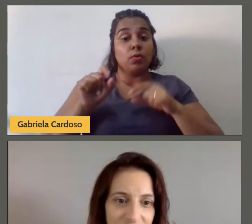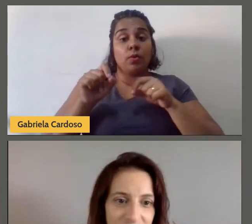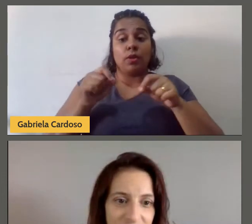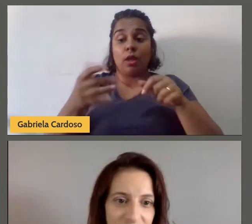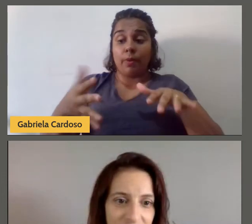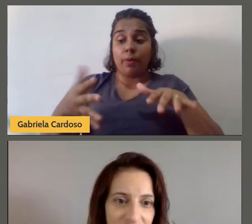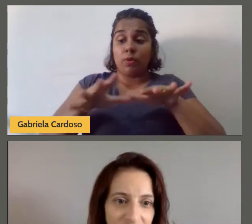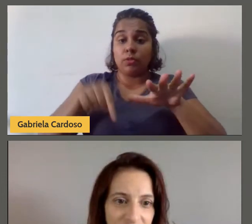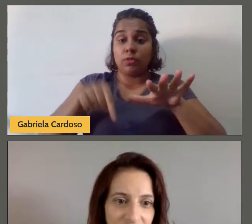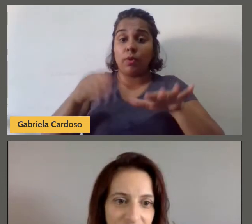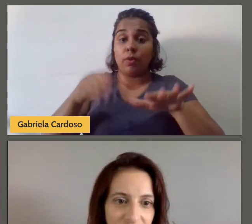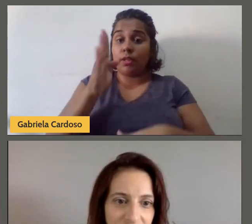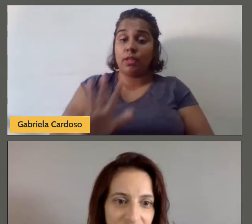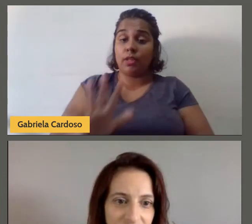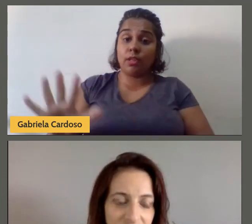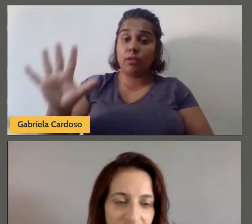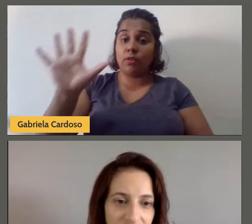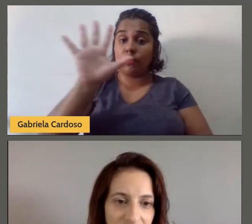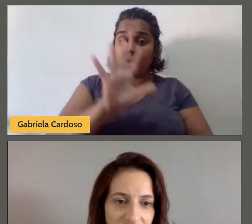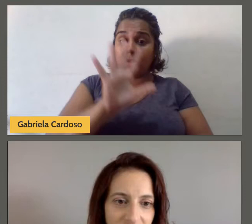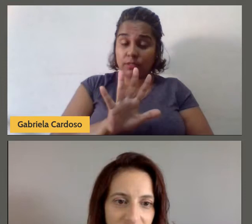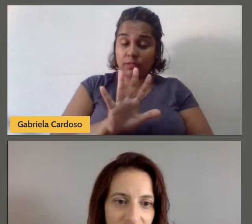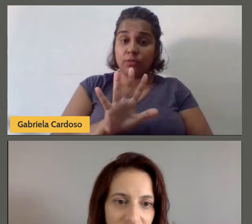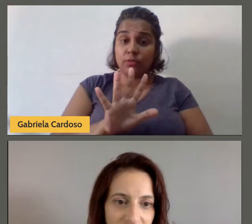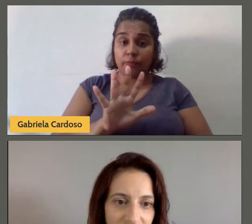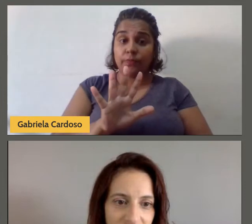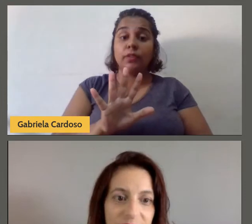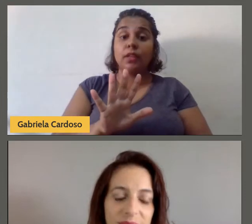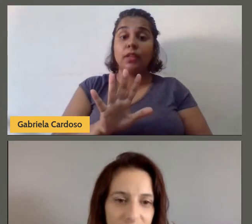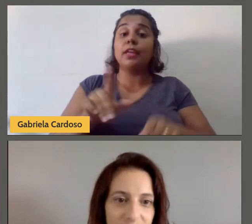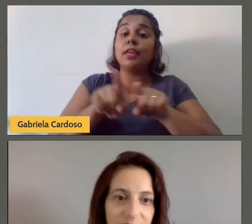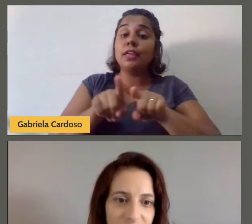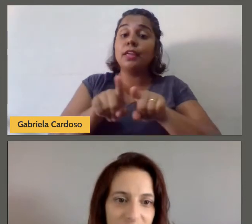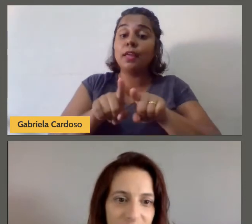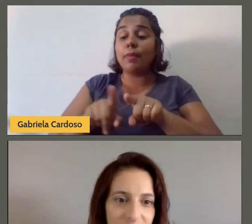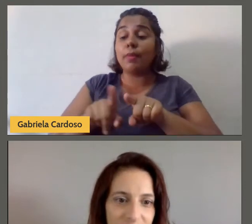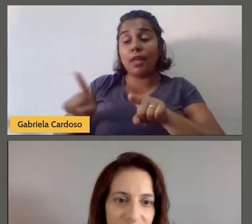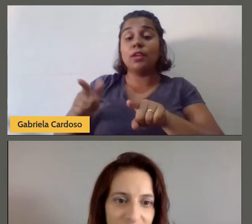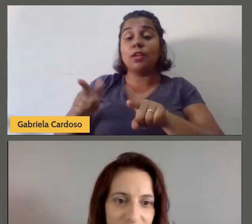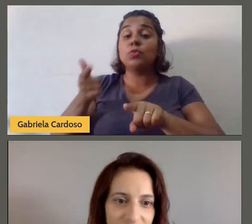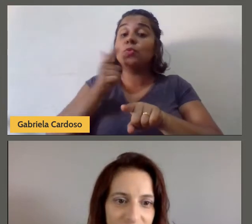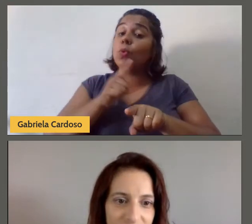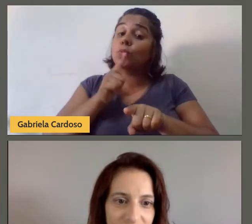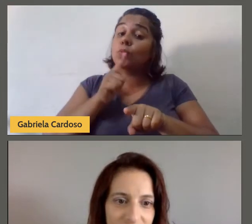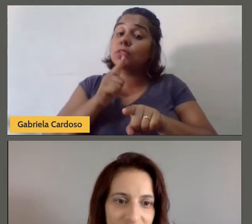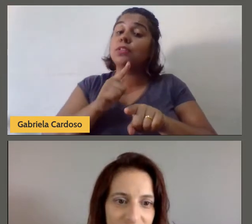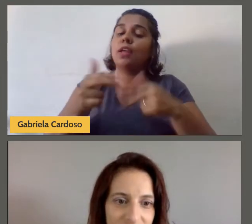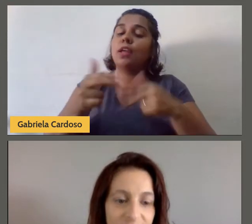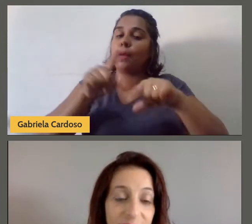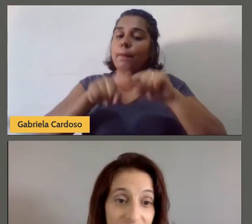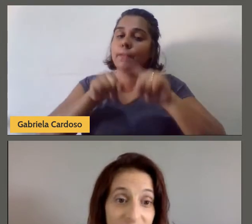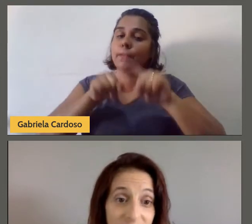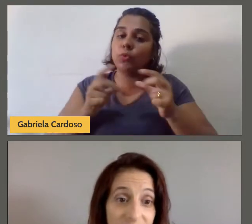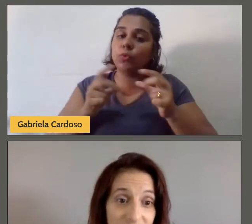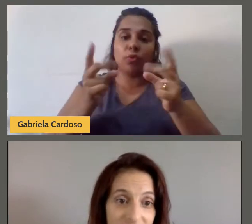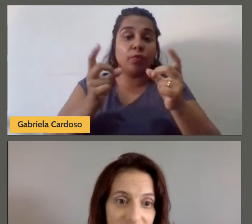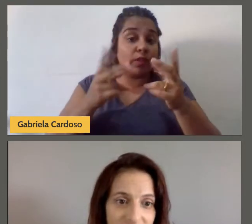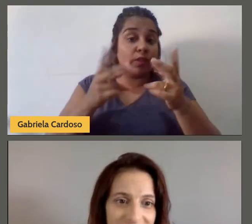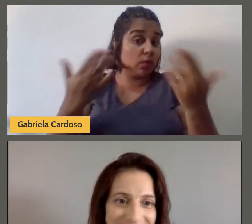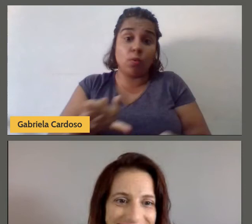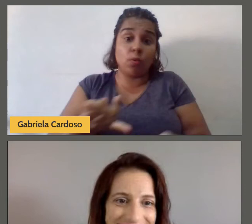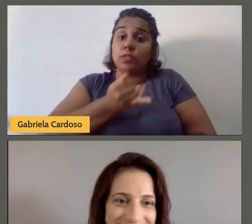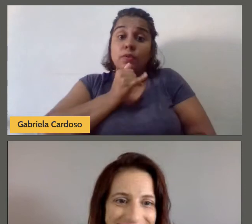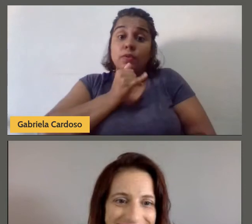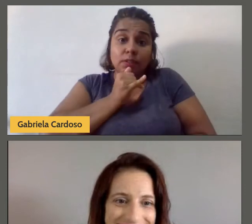Brasil e que elas também possam continuar vendendo os produtos das suas próprias casas. Então, esse é um exemplo. Você pode entrar no site, provar